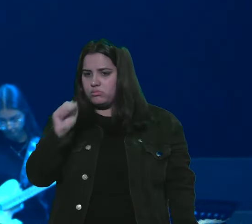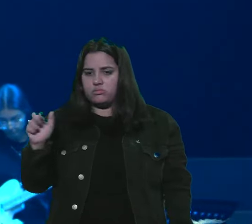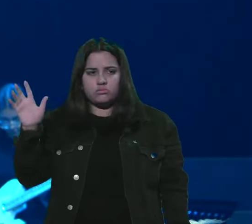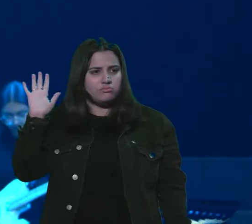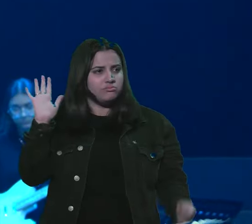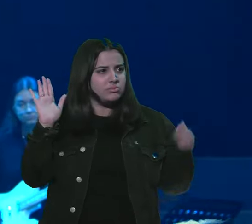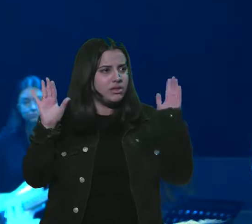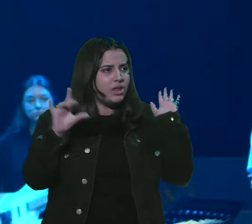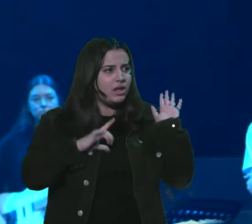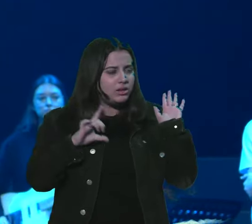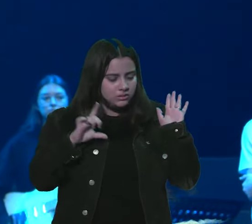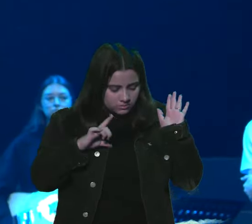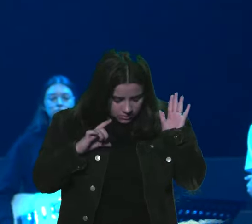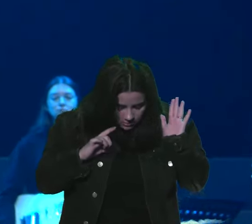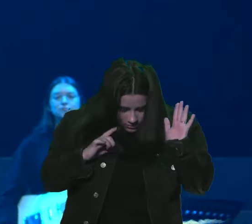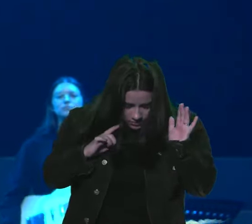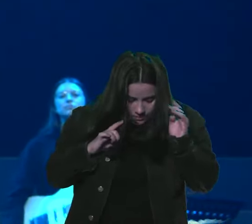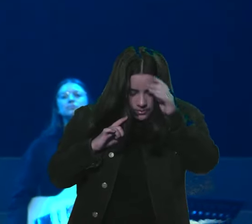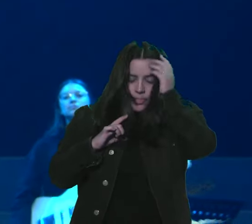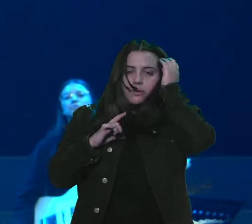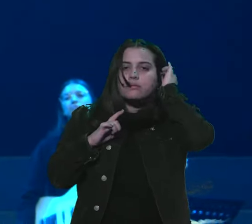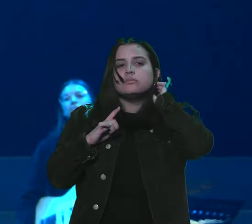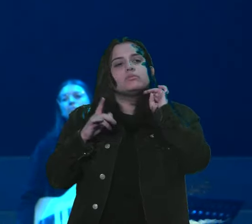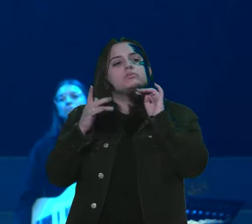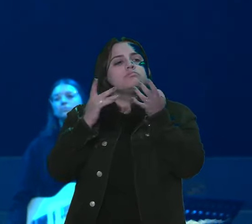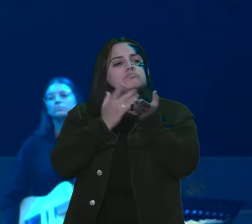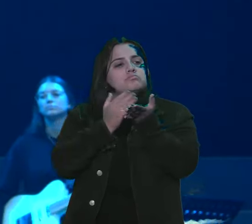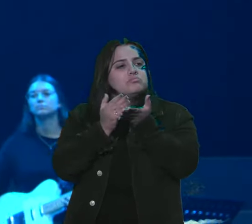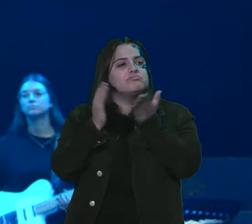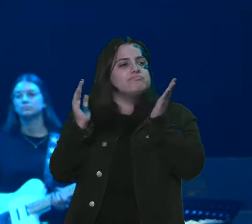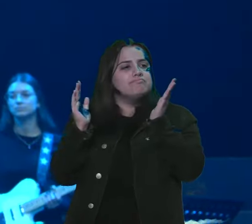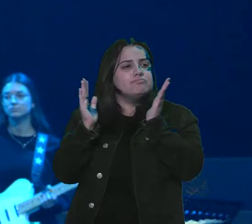lado. E começa a orar pela vida do seu irmão.